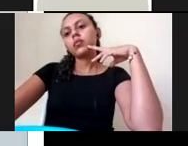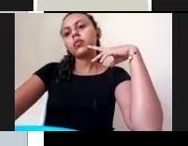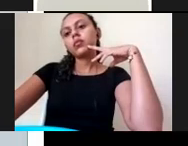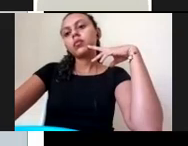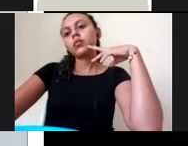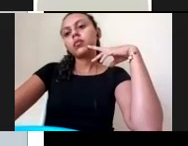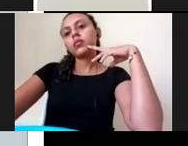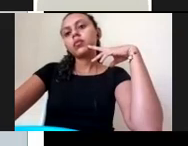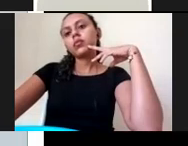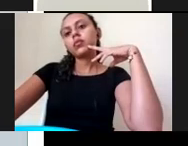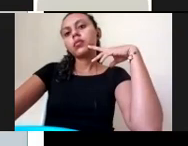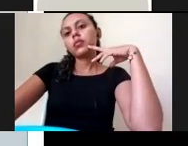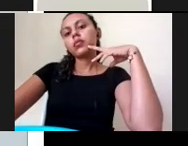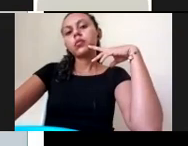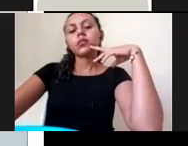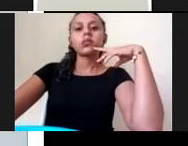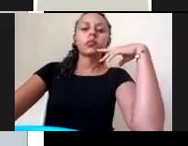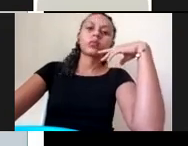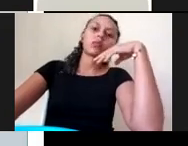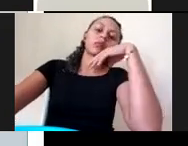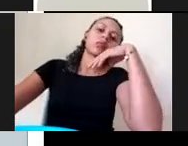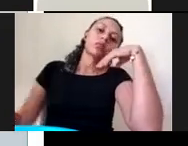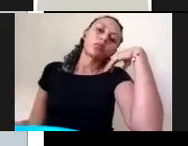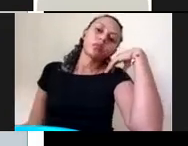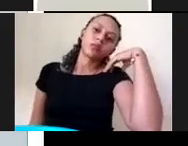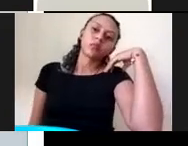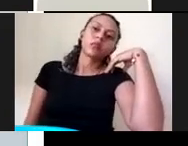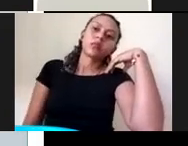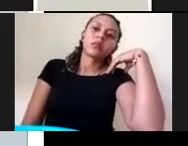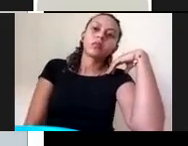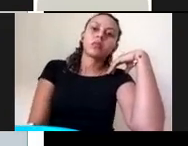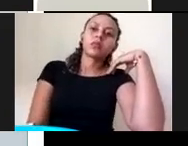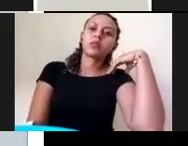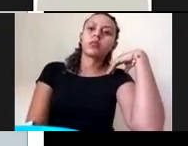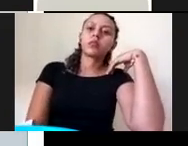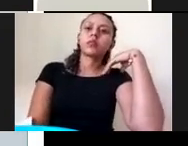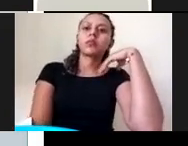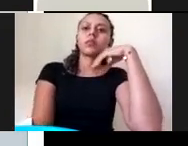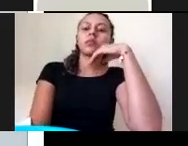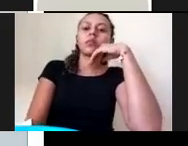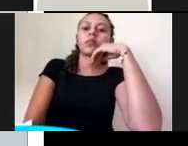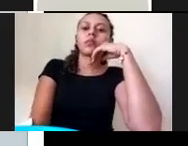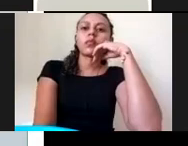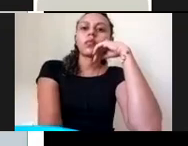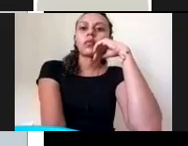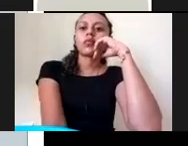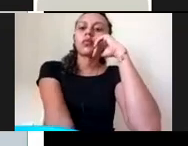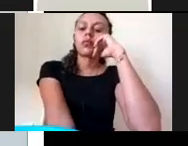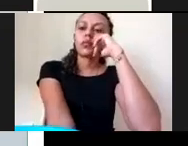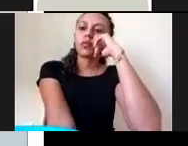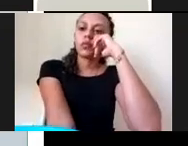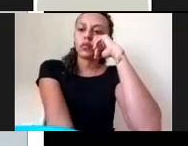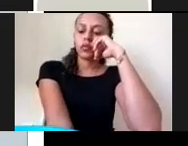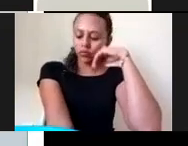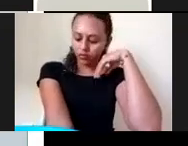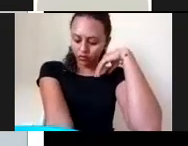No abdômen, a gente também avalia inspeção. Aí, quando eu começar a falar em sistema digestivo, vocês